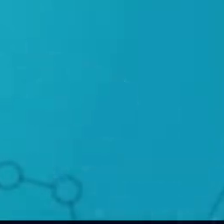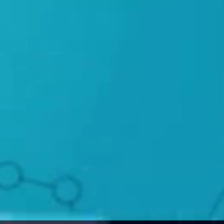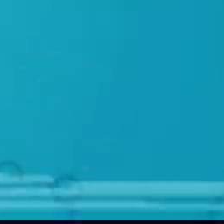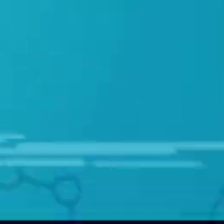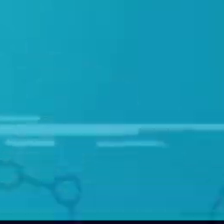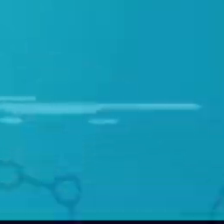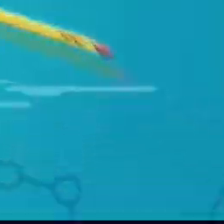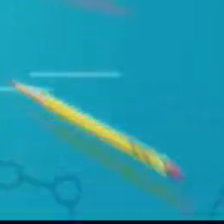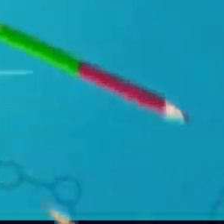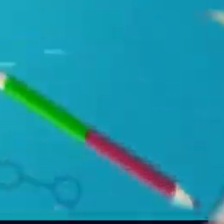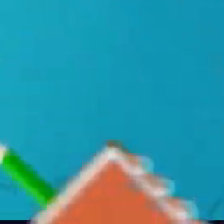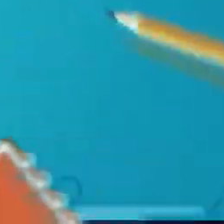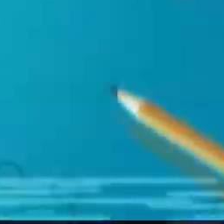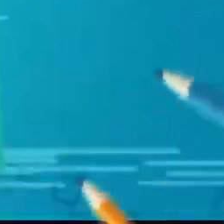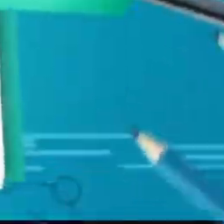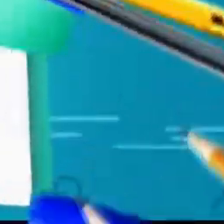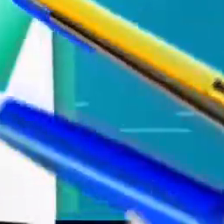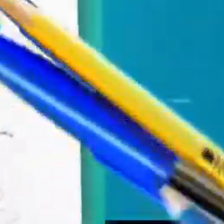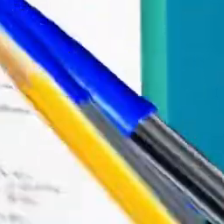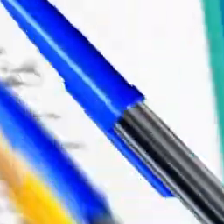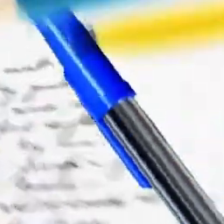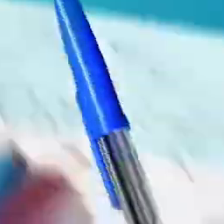E aí